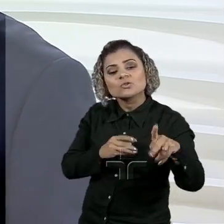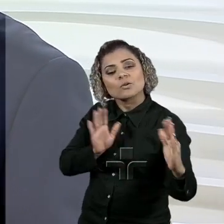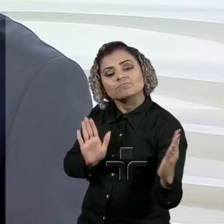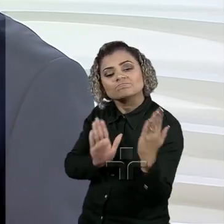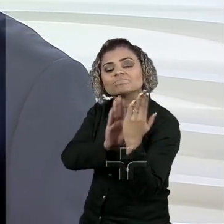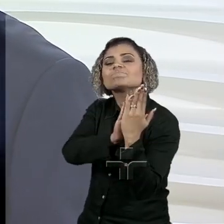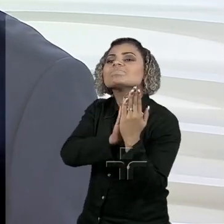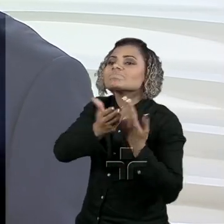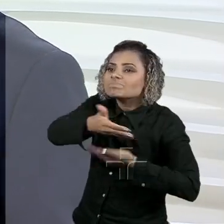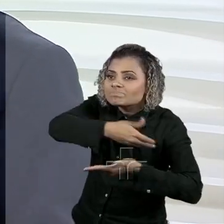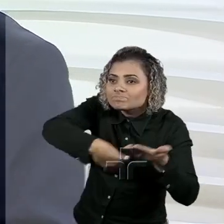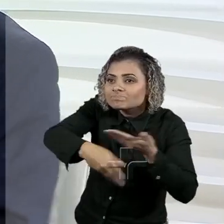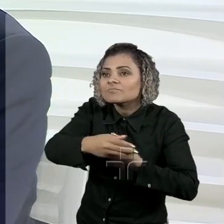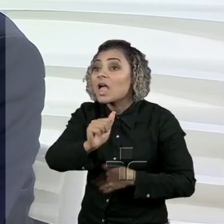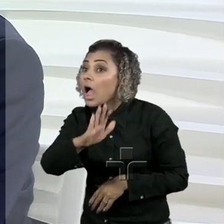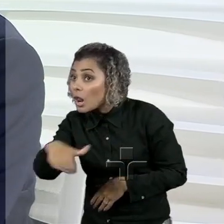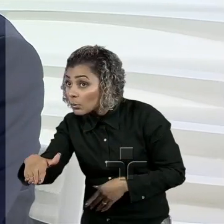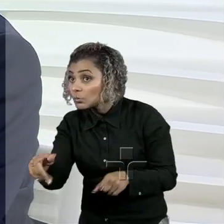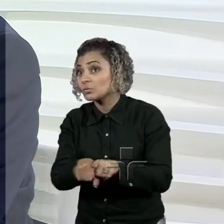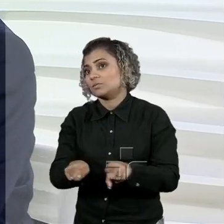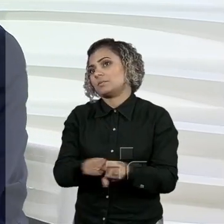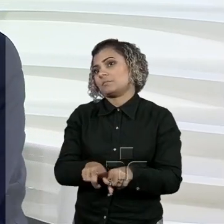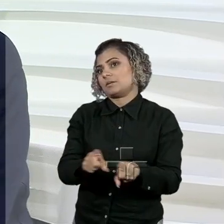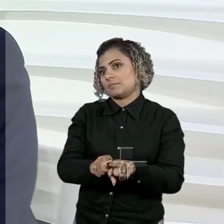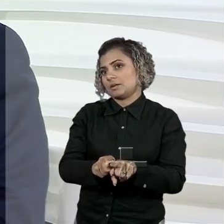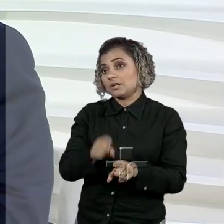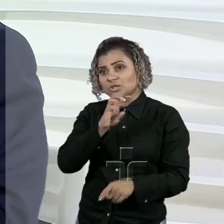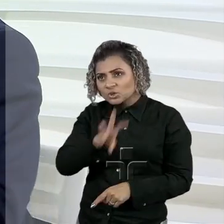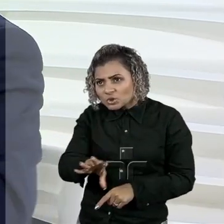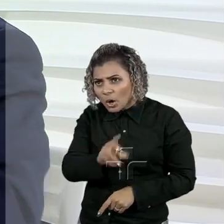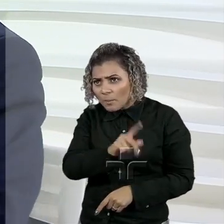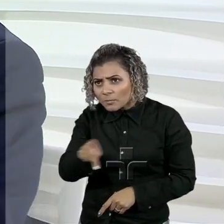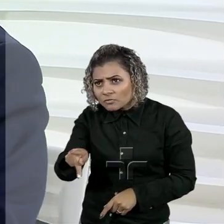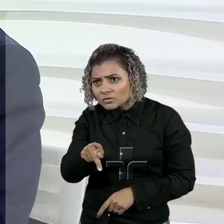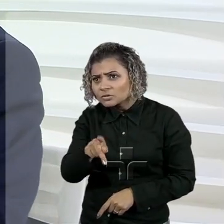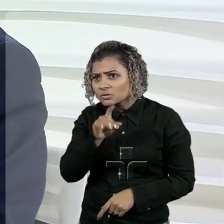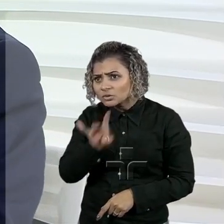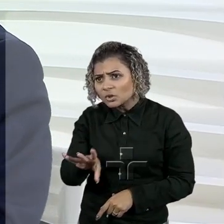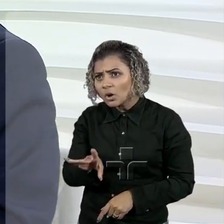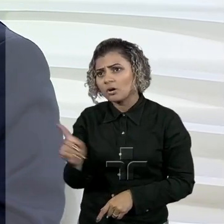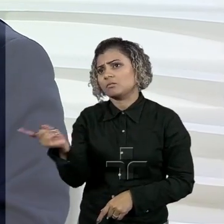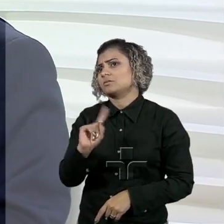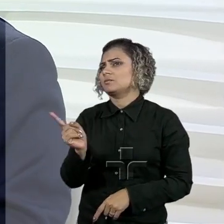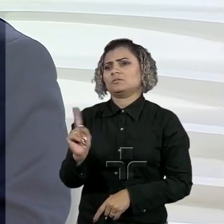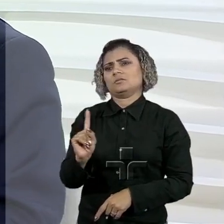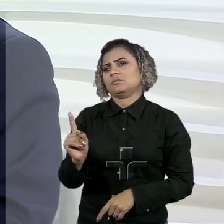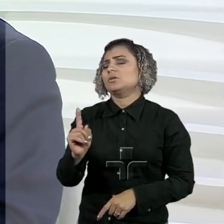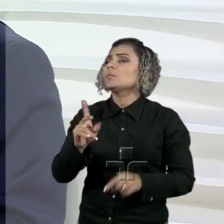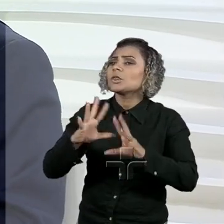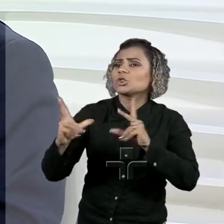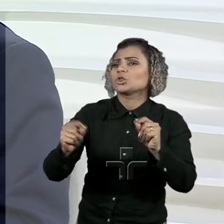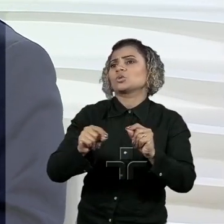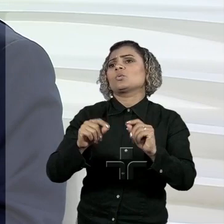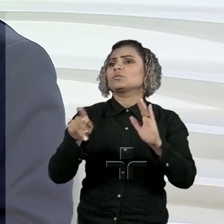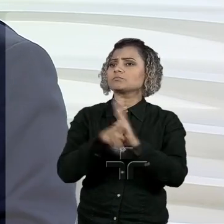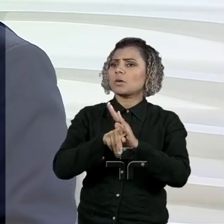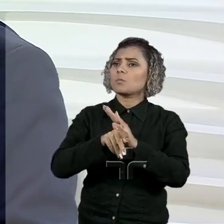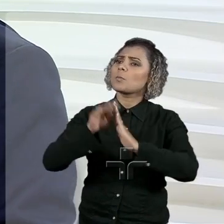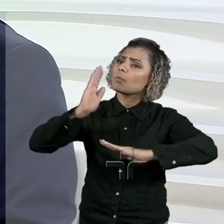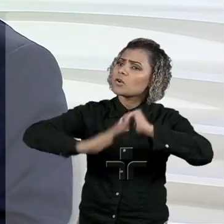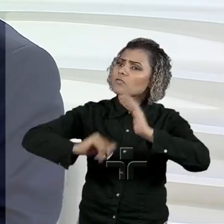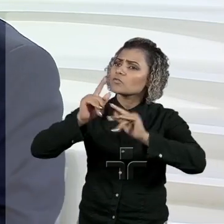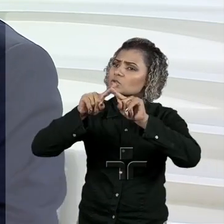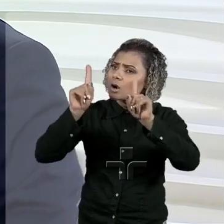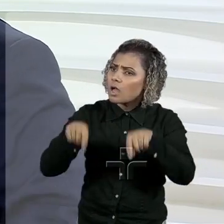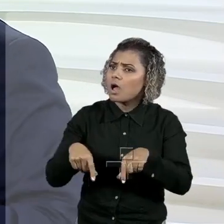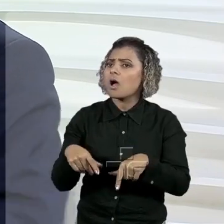ou do estudante, né? A gente está falando do profissional, não só do professor, de todo o quadro de profissionais da educação. É fundamental que a gente lembre